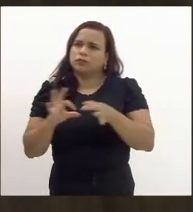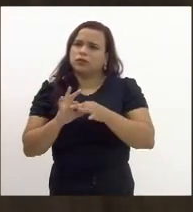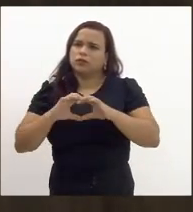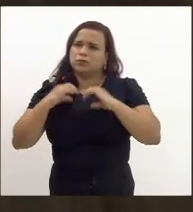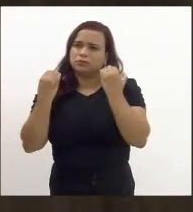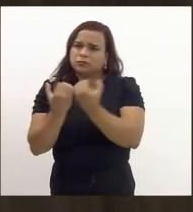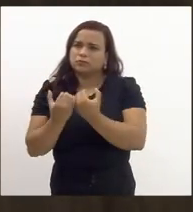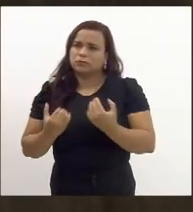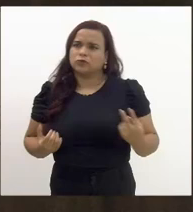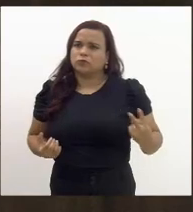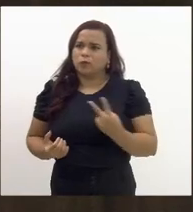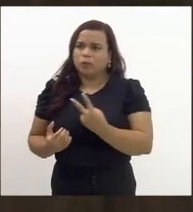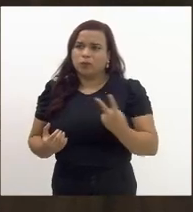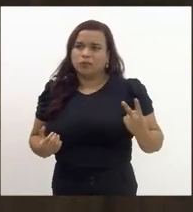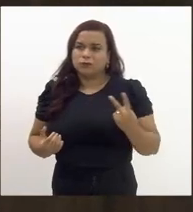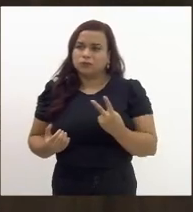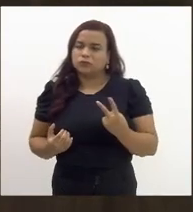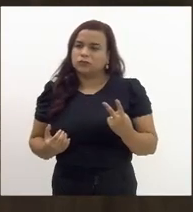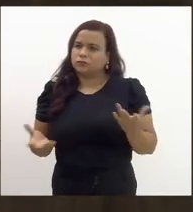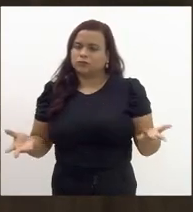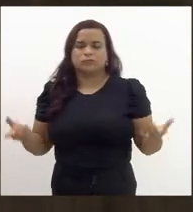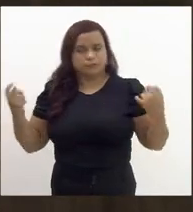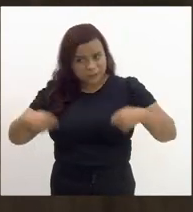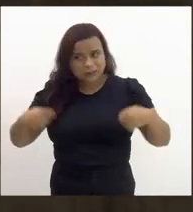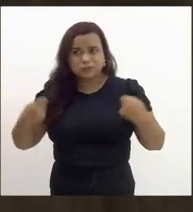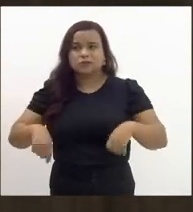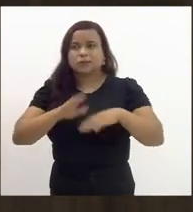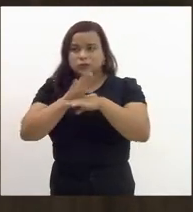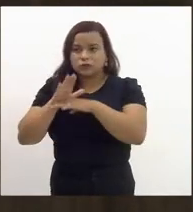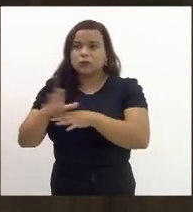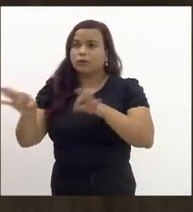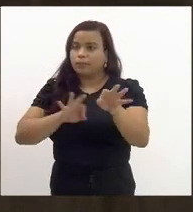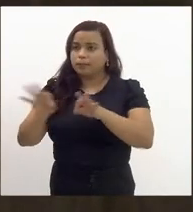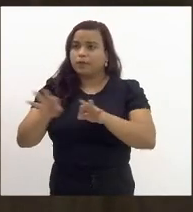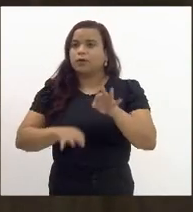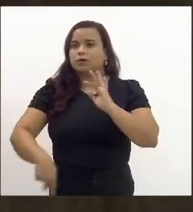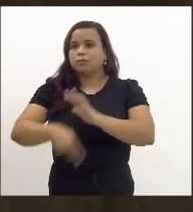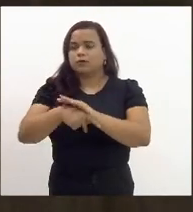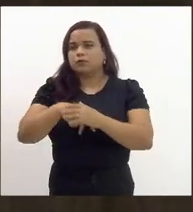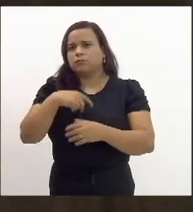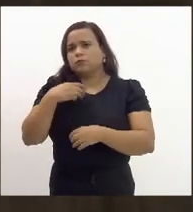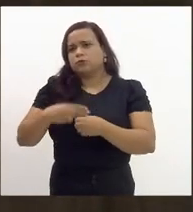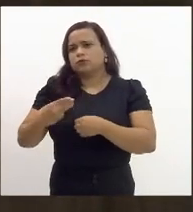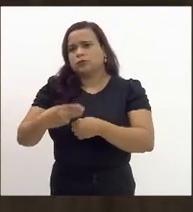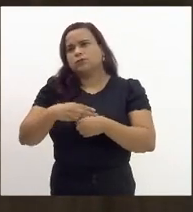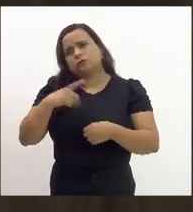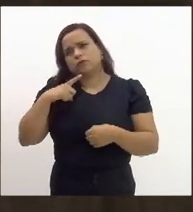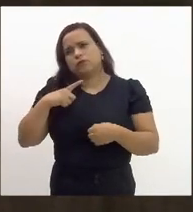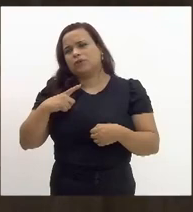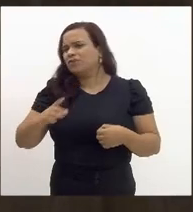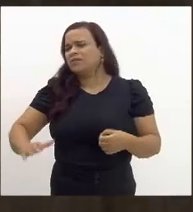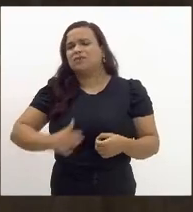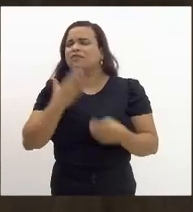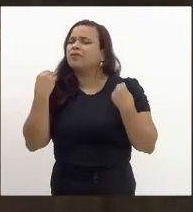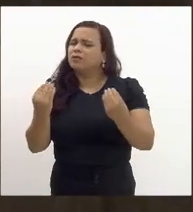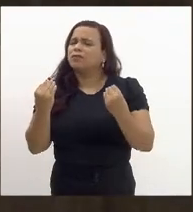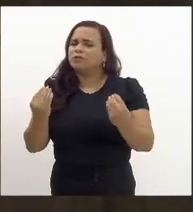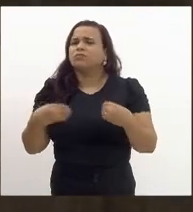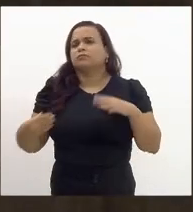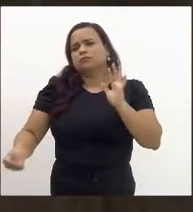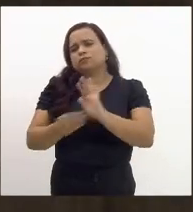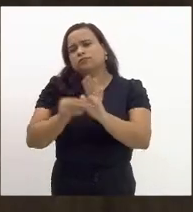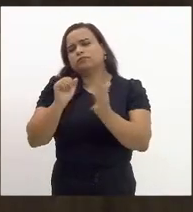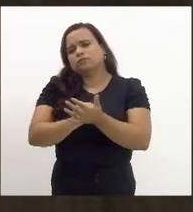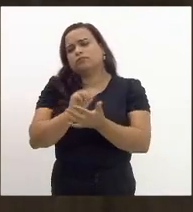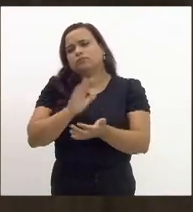comunidades super necessária e que estava no planejamento do município. É um absurdo e eu queria deixar isso constatado